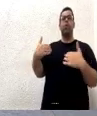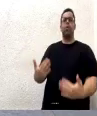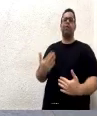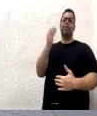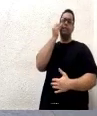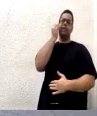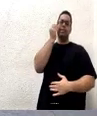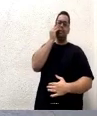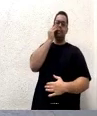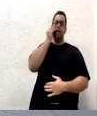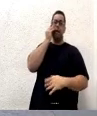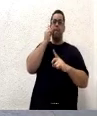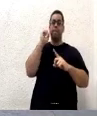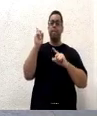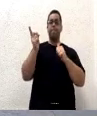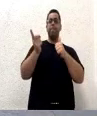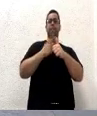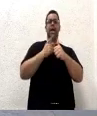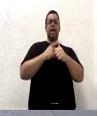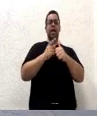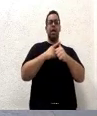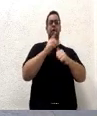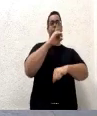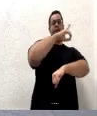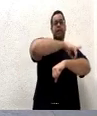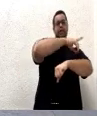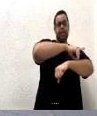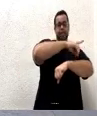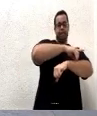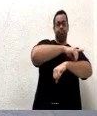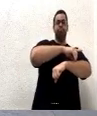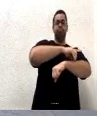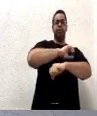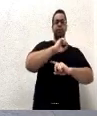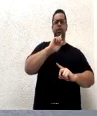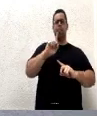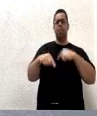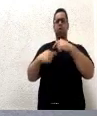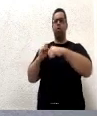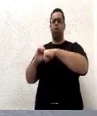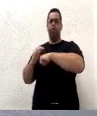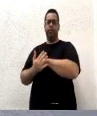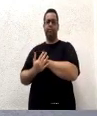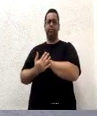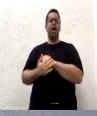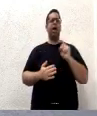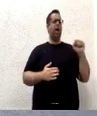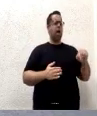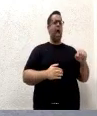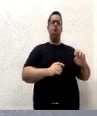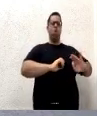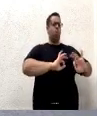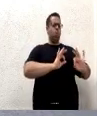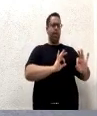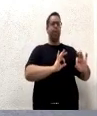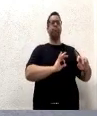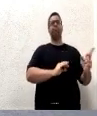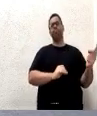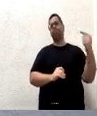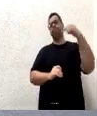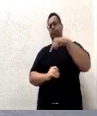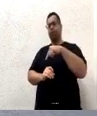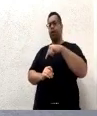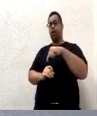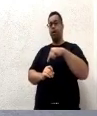Covid. Descartou Covid, vai fazer dengue. Toda unidade tem teste em suficiência para poder fazer essa